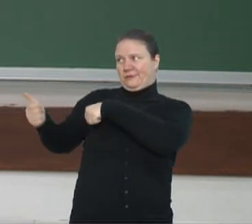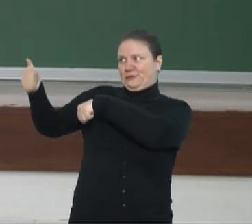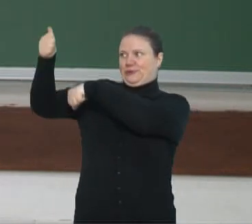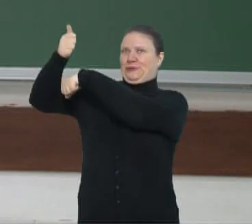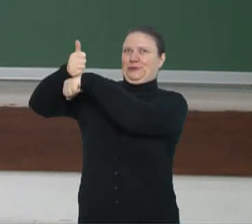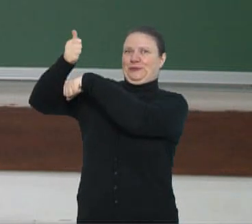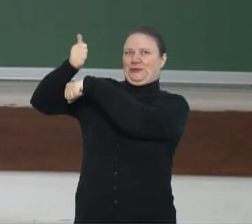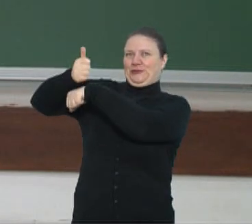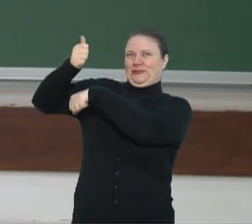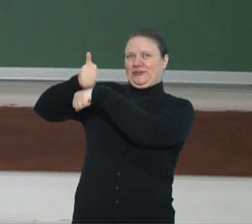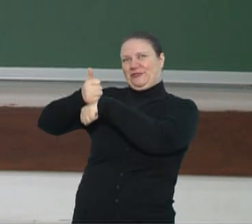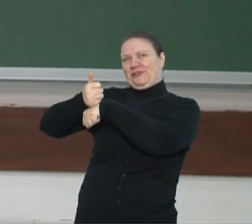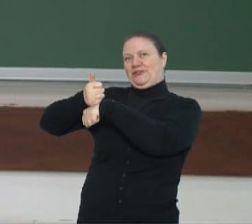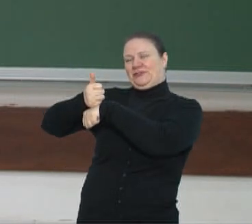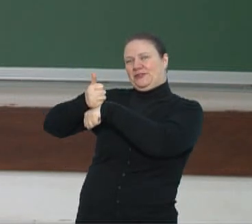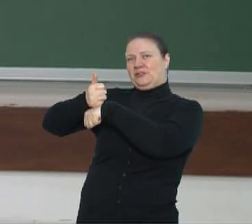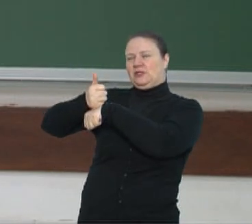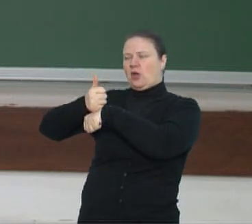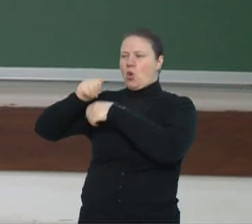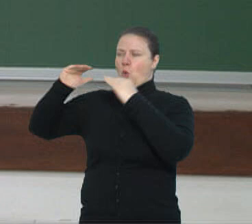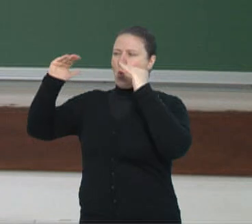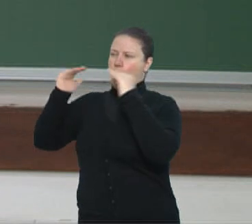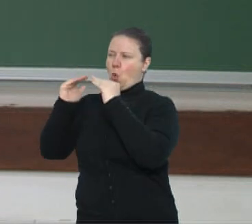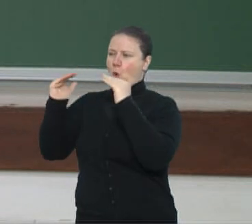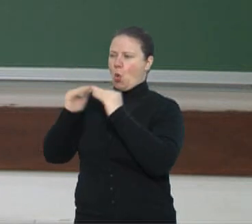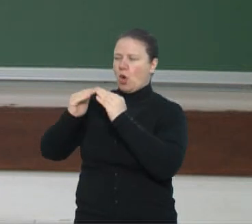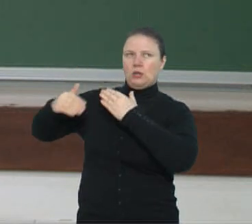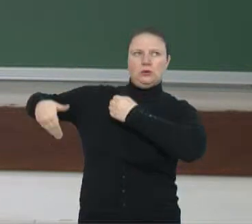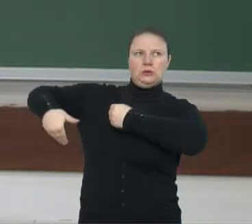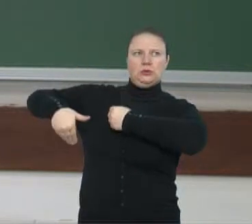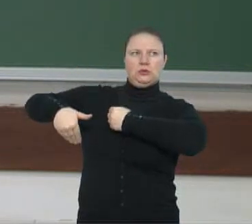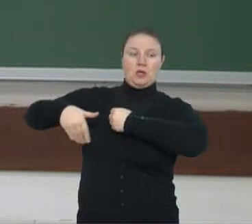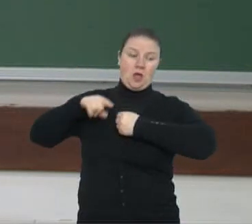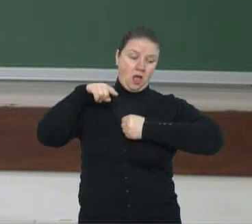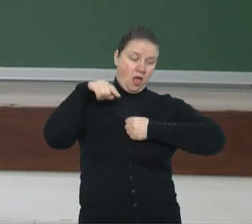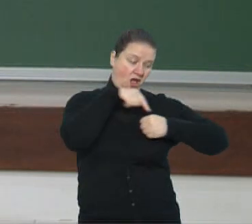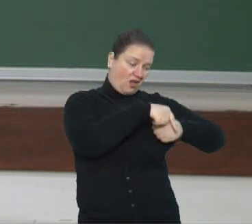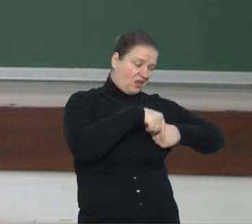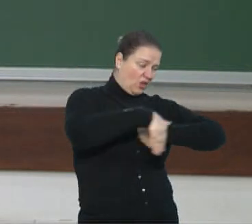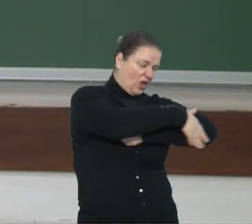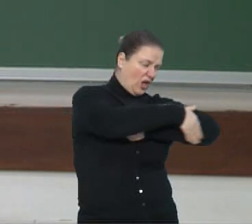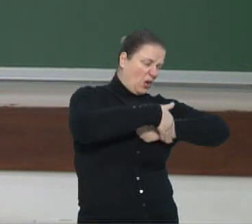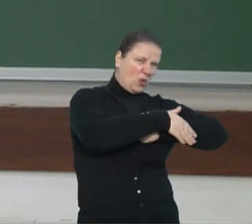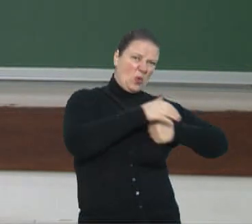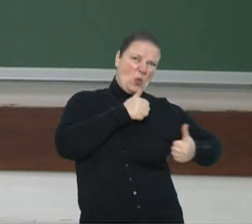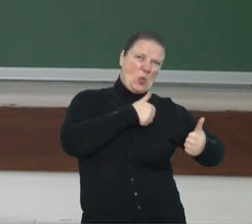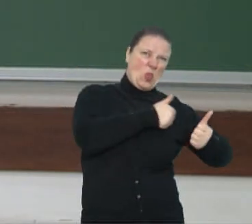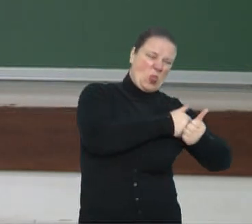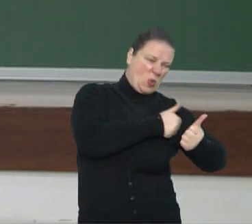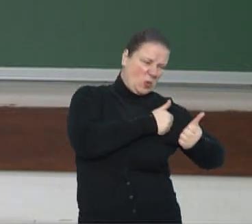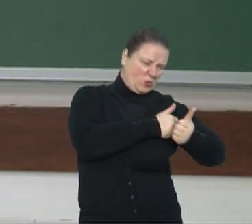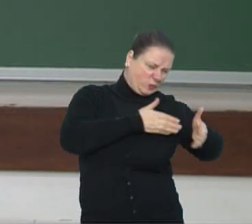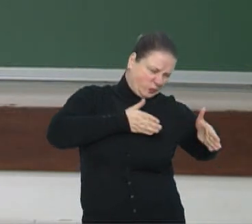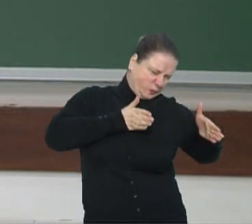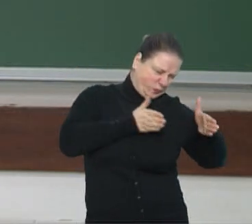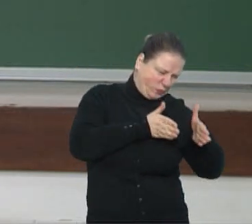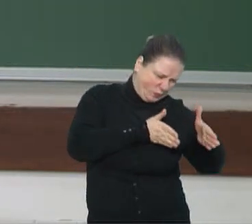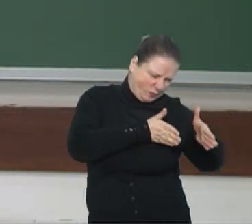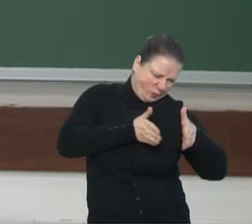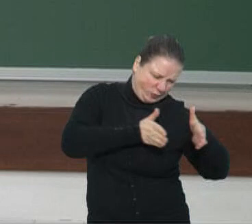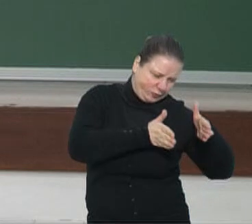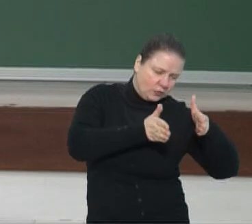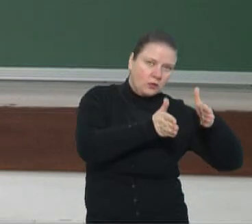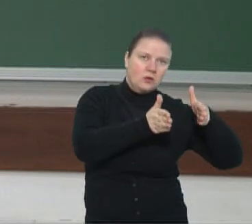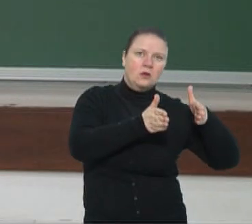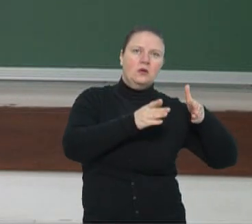Perceba que a grande quantidade de casas, as ruas mal orientadas, apertadas, uma próxima à outra, sem ter